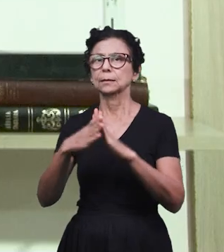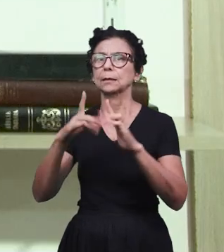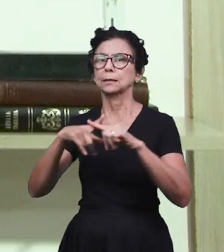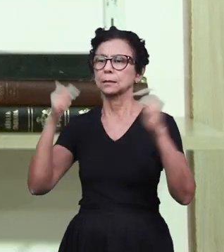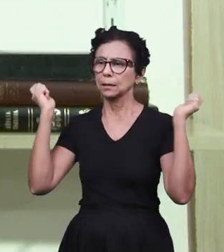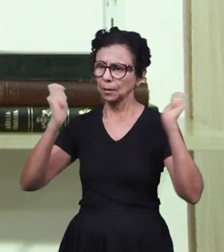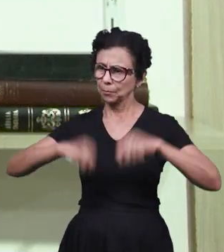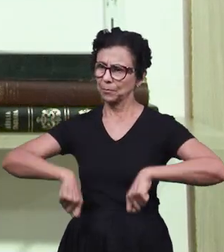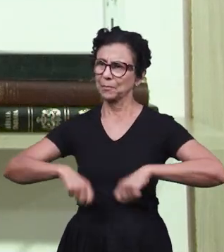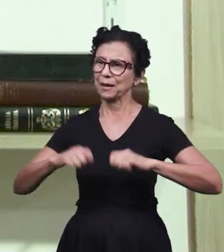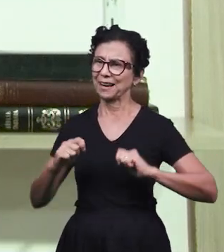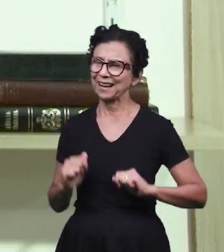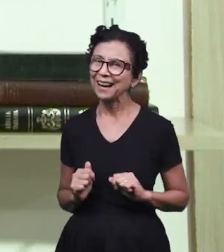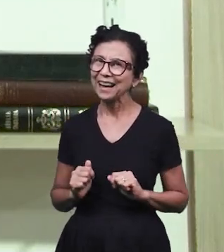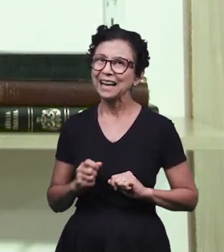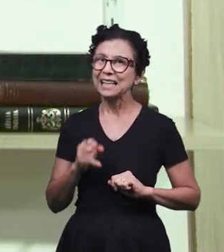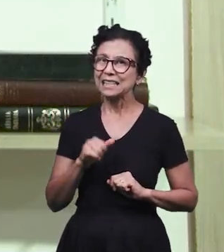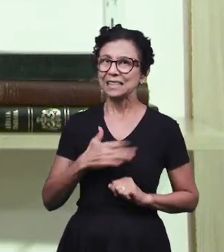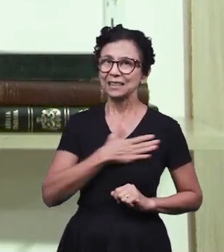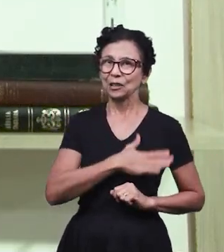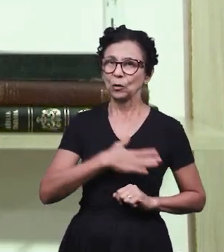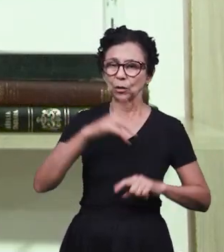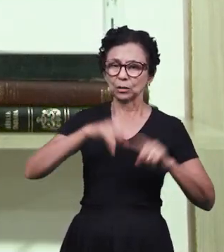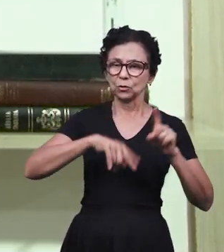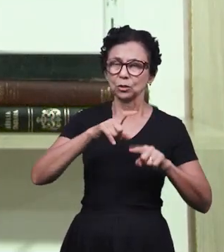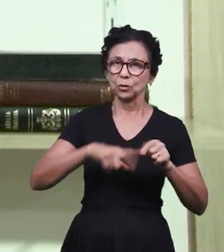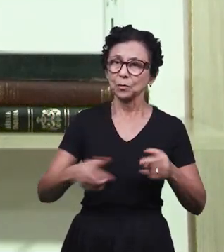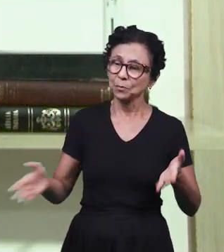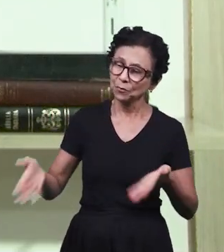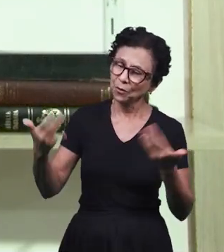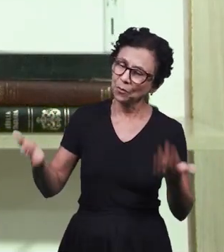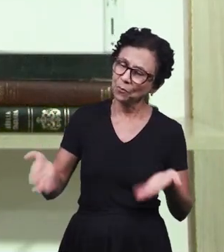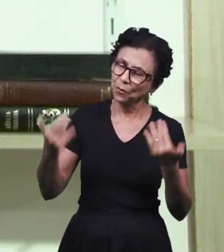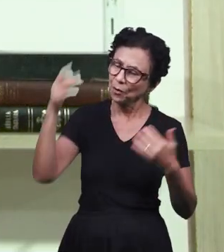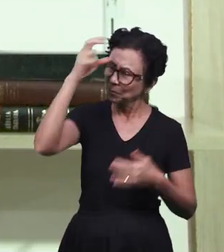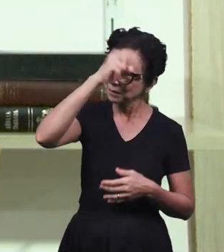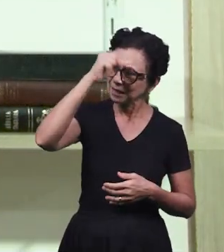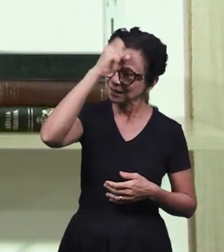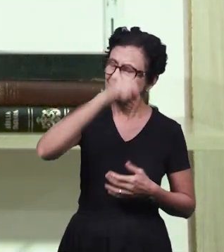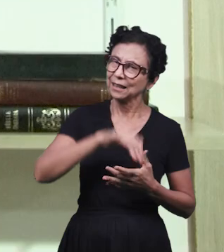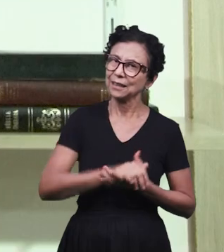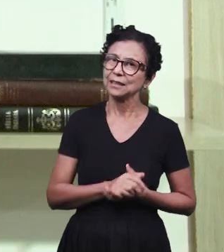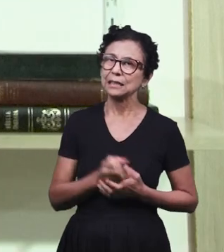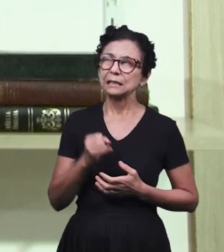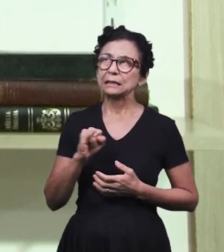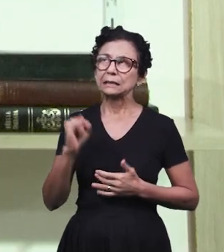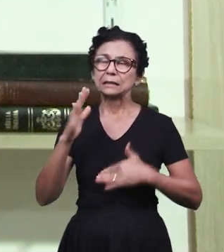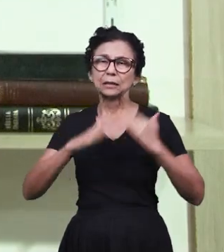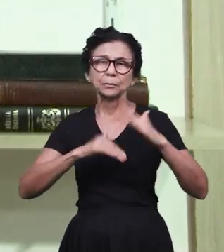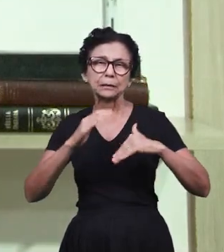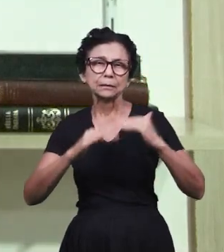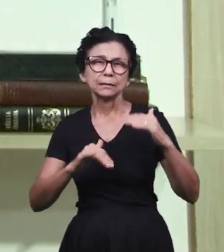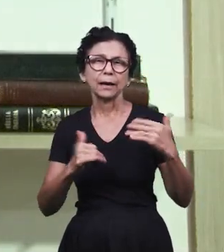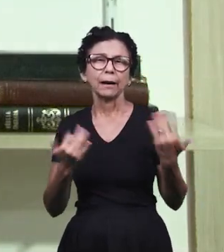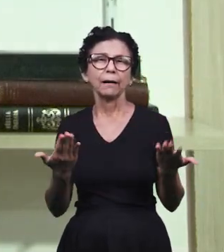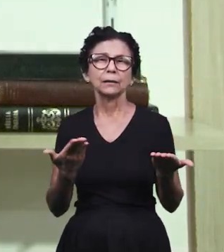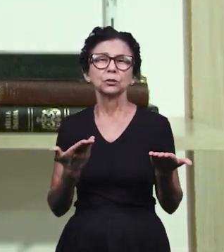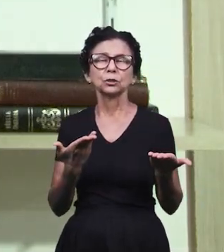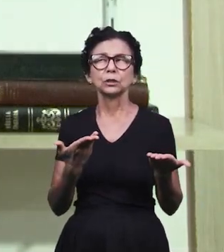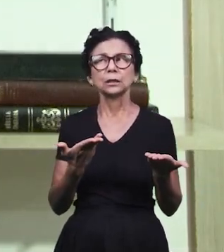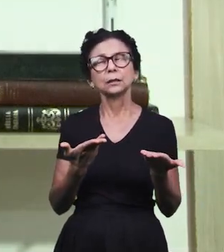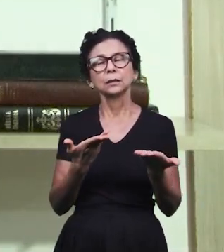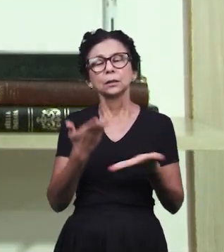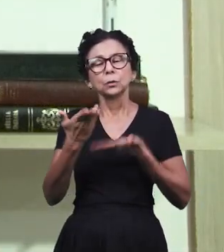ela tem alguma habilidade para instrumento, estimular com que ela toque. Se ela tem habilidade em cuidar de